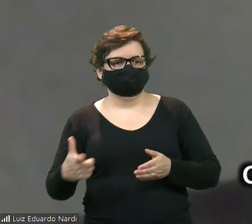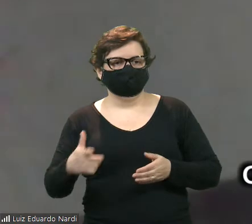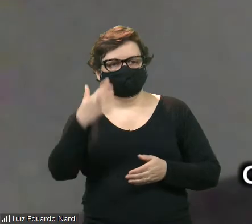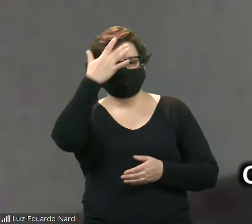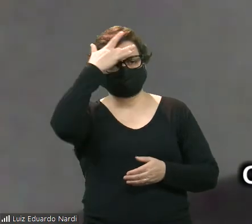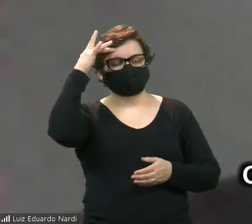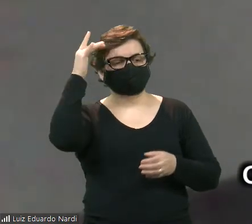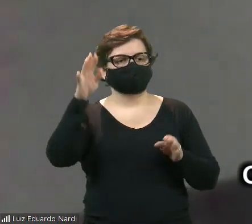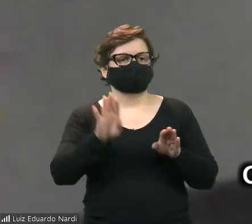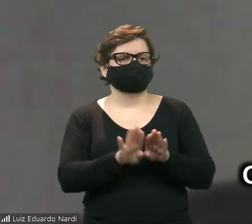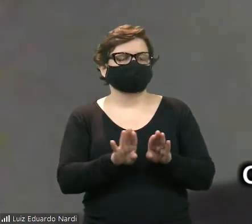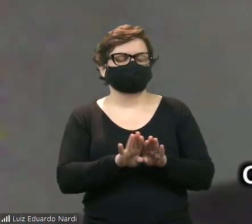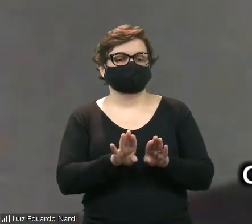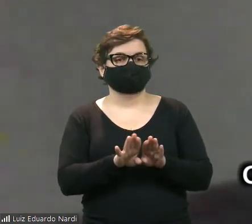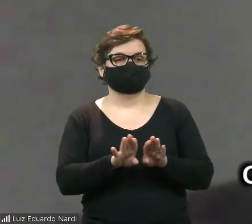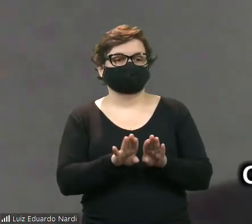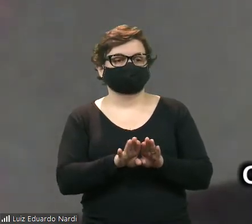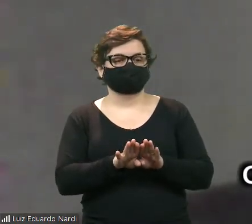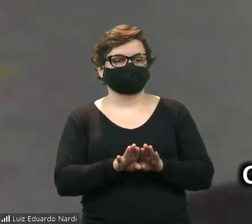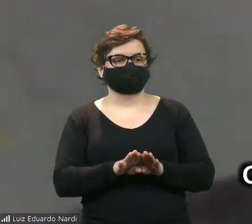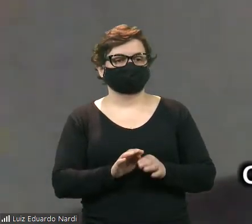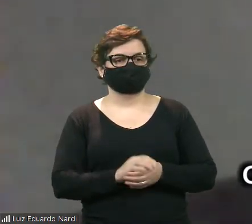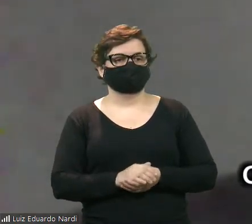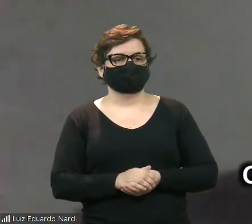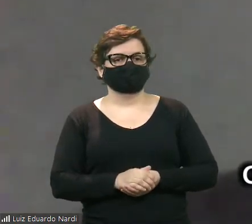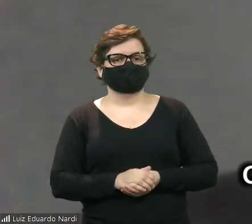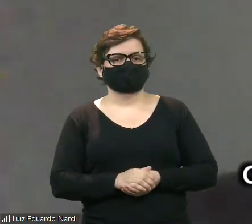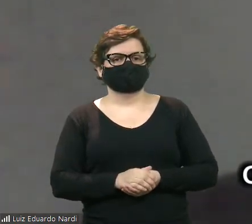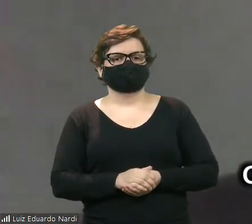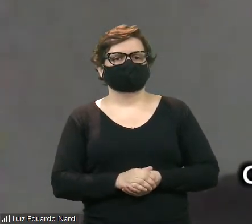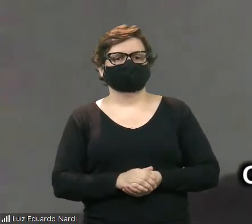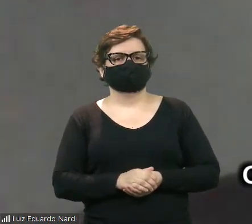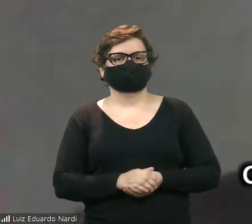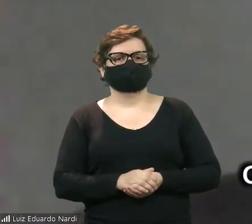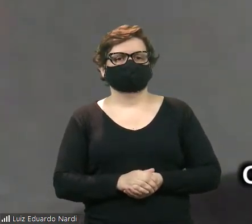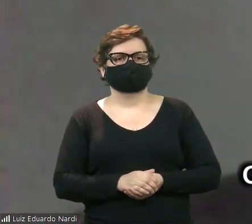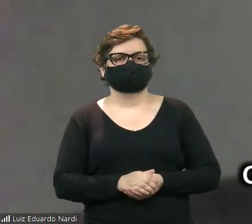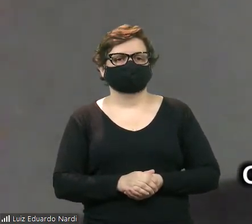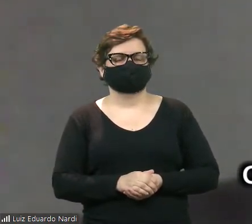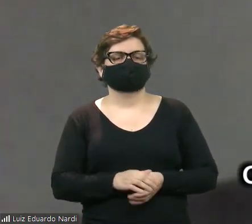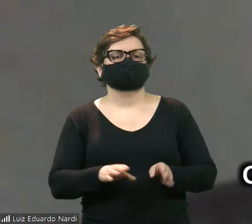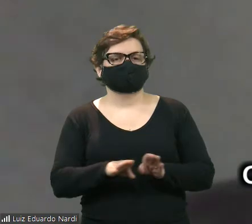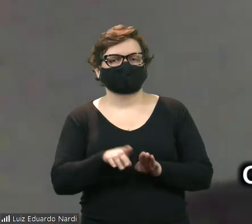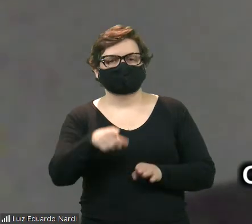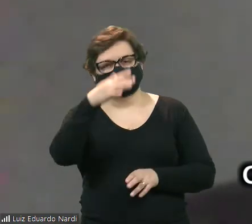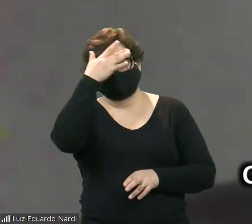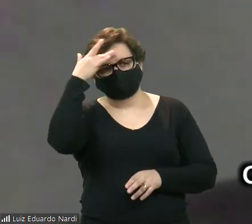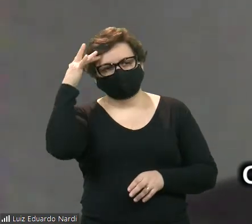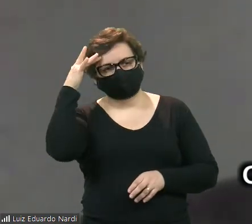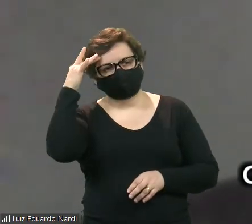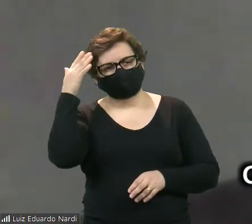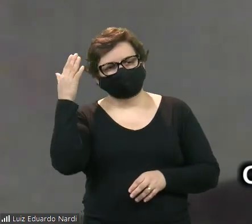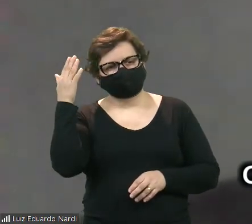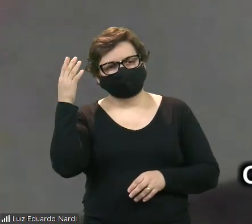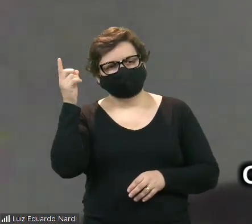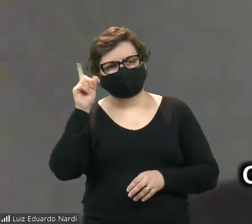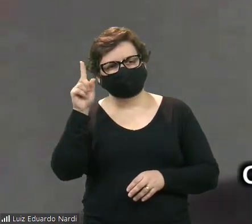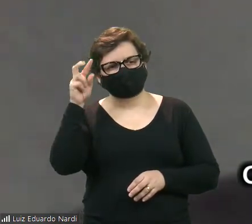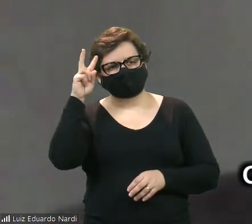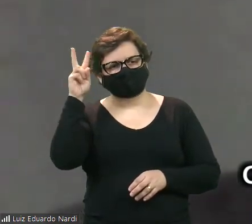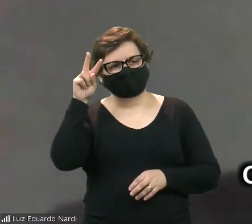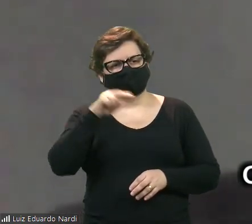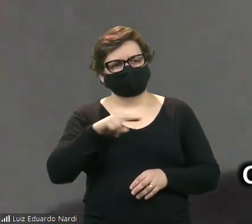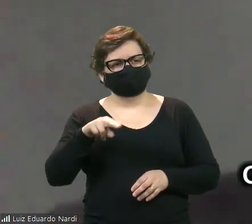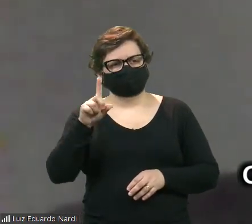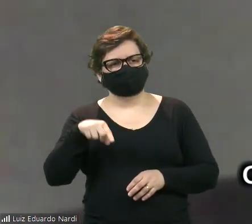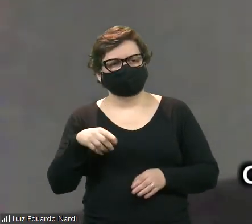né? Tem esse participou muito esse rapaz aí que era lá da, não me recordo o nome, hoje